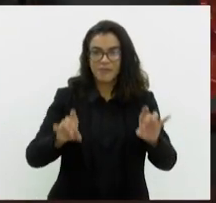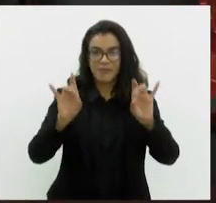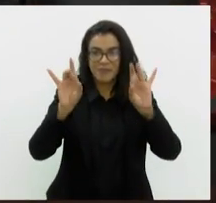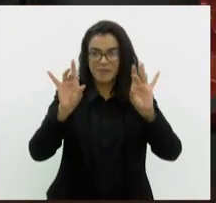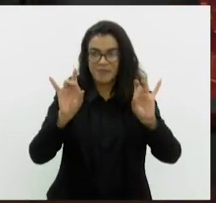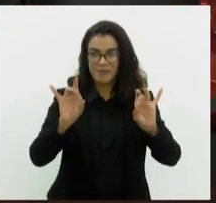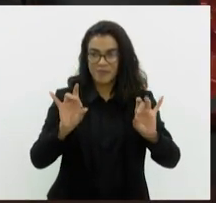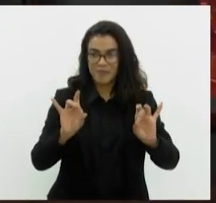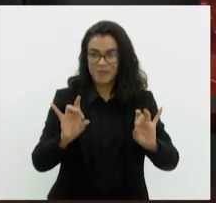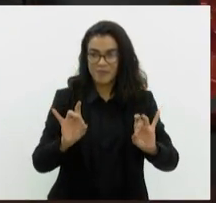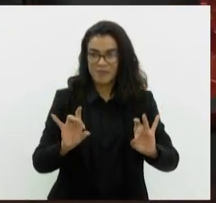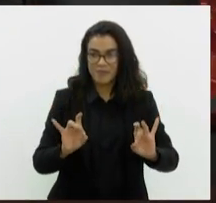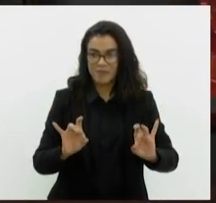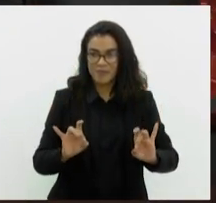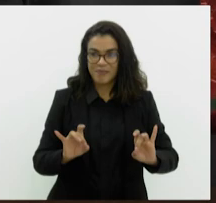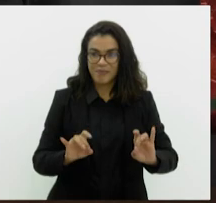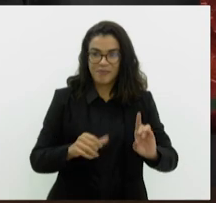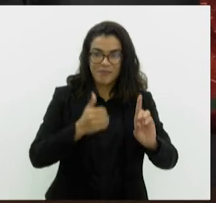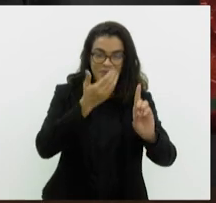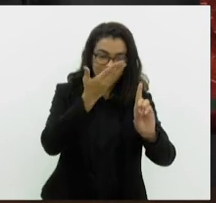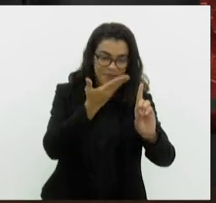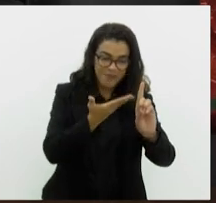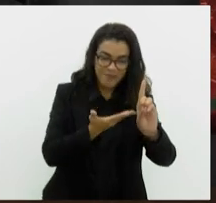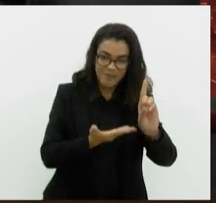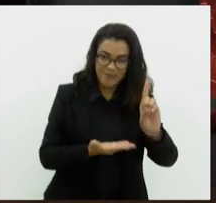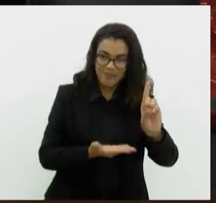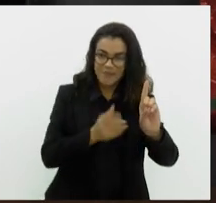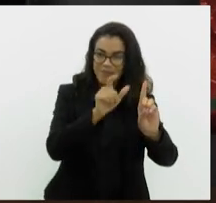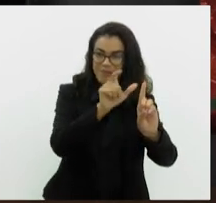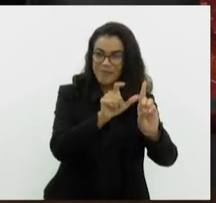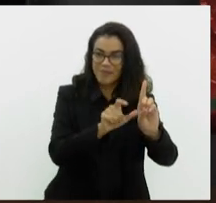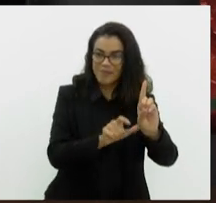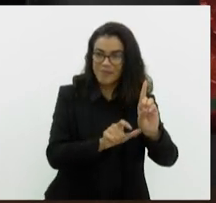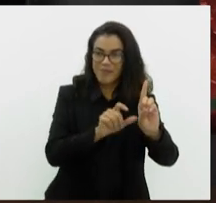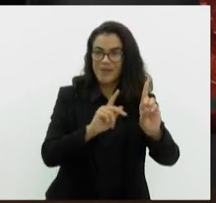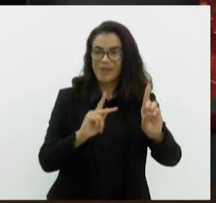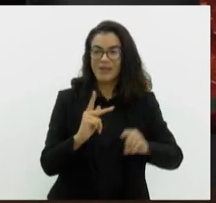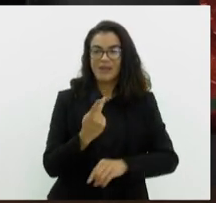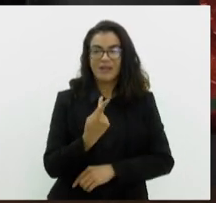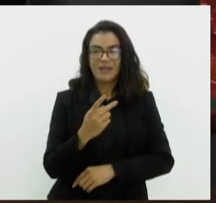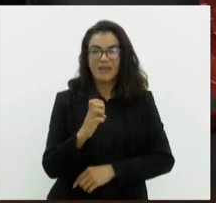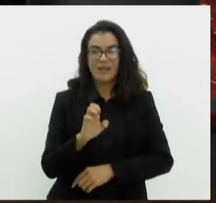especial, a homenageada Helena Teodoro.